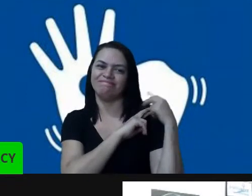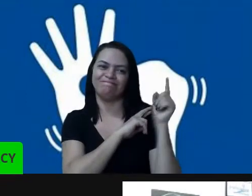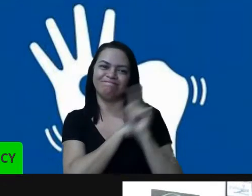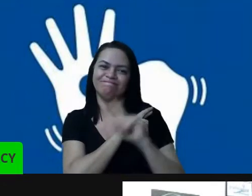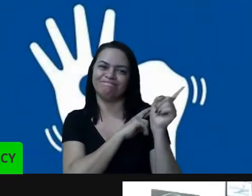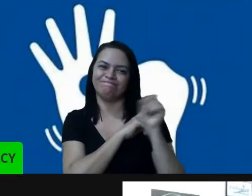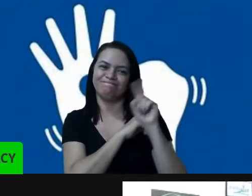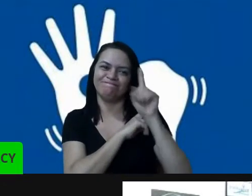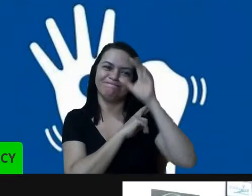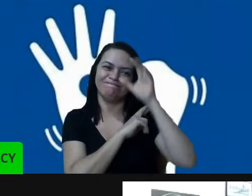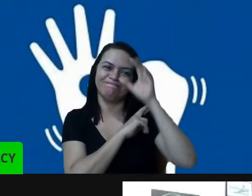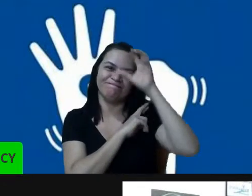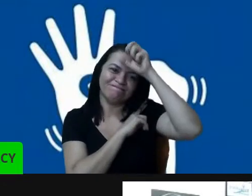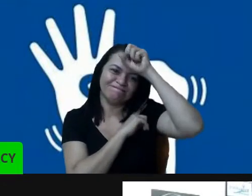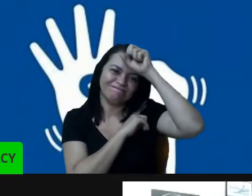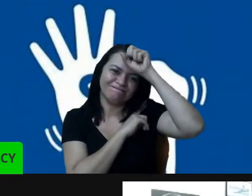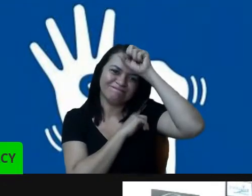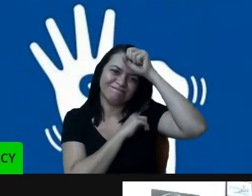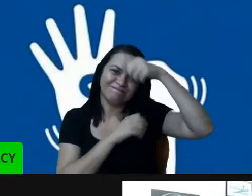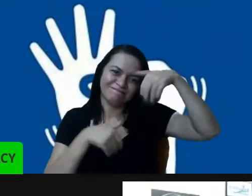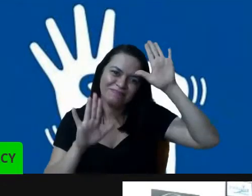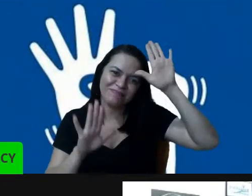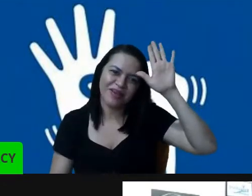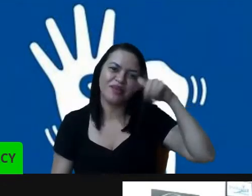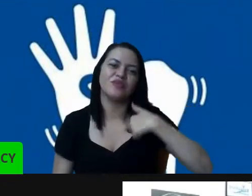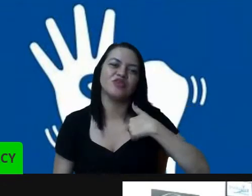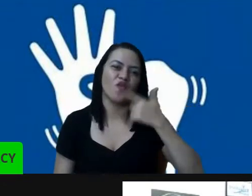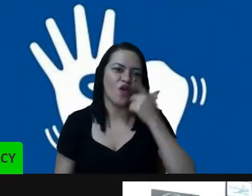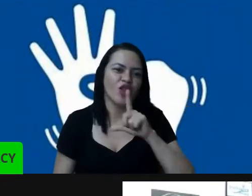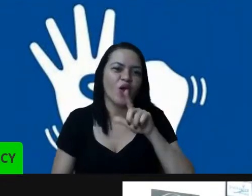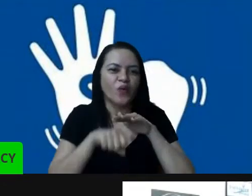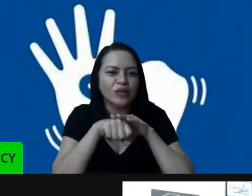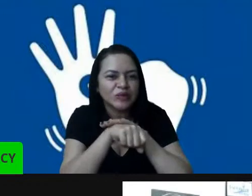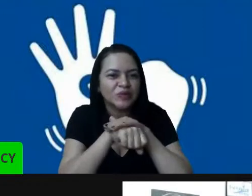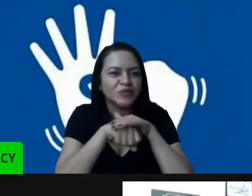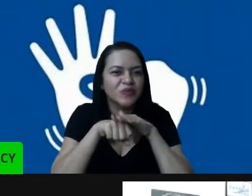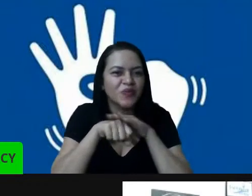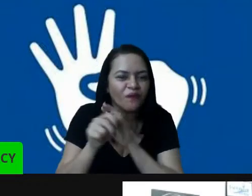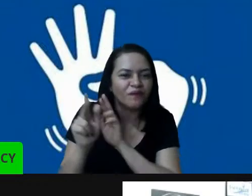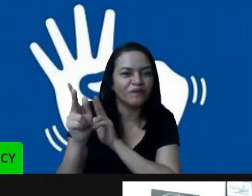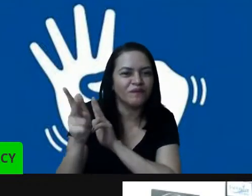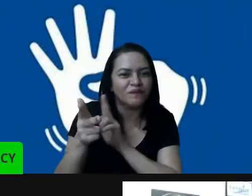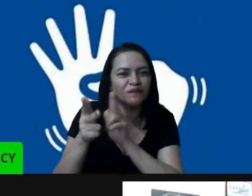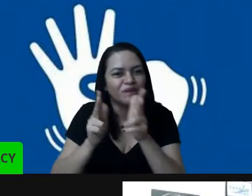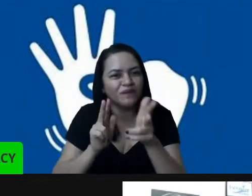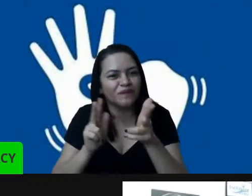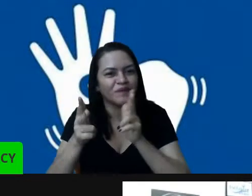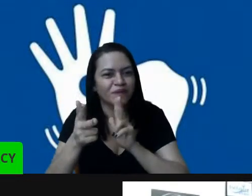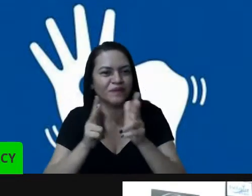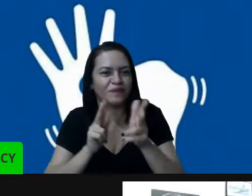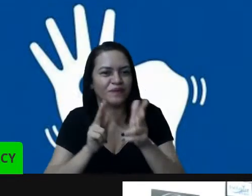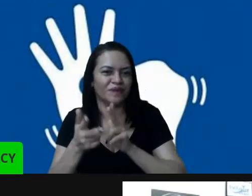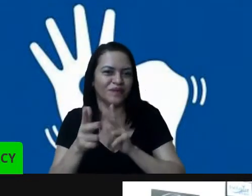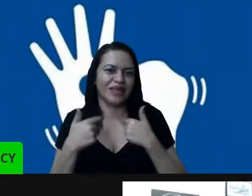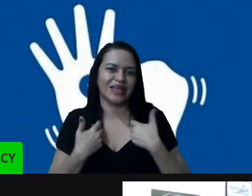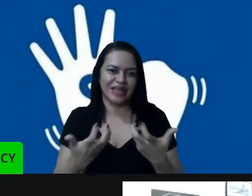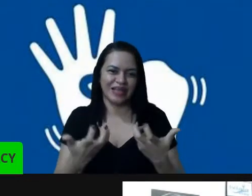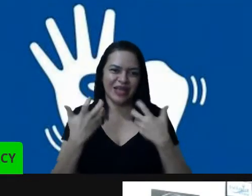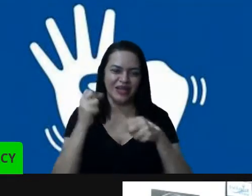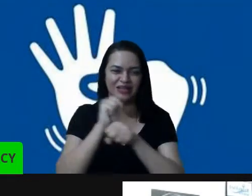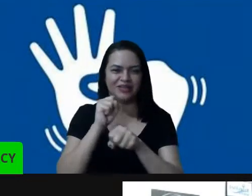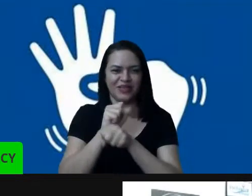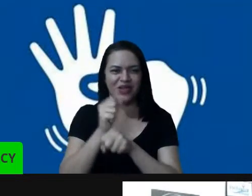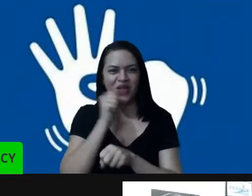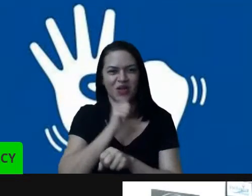Mas eu ainda consigo puxar a conversa e eu espero que a gente consiga. Esse trabalho que a gente está fazendo